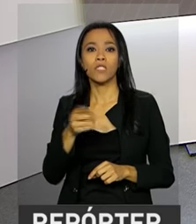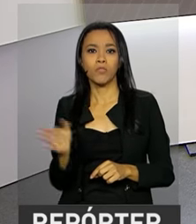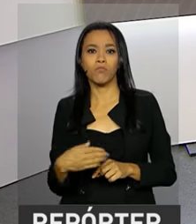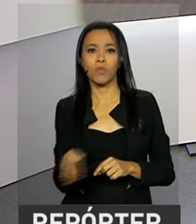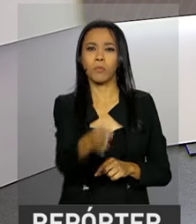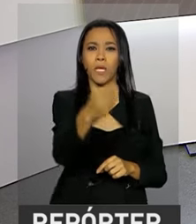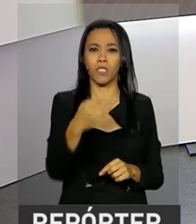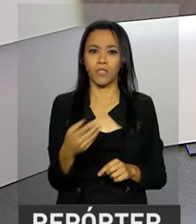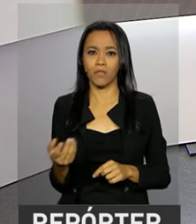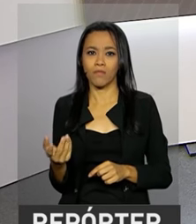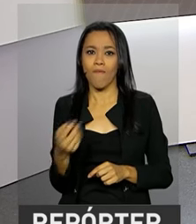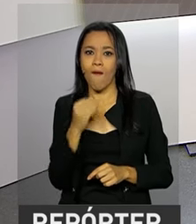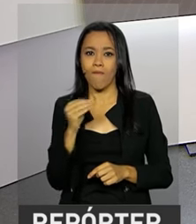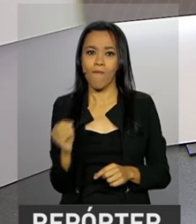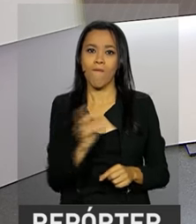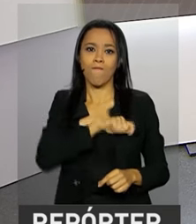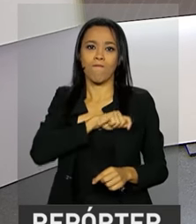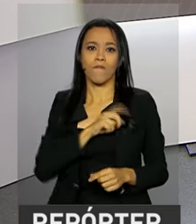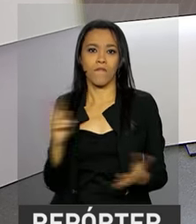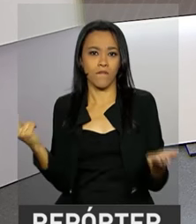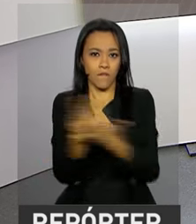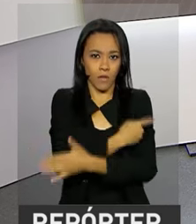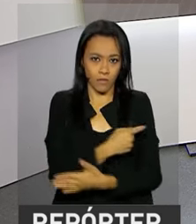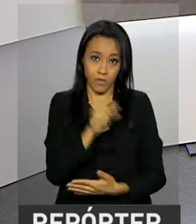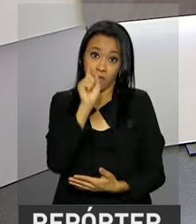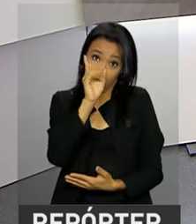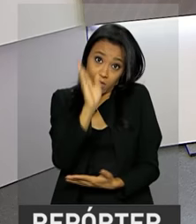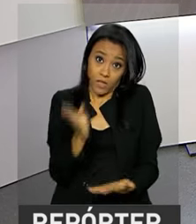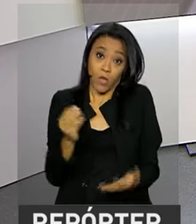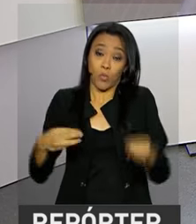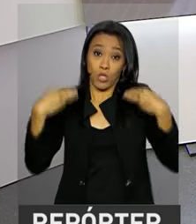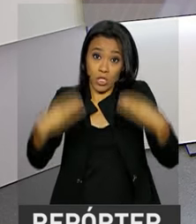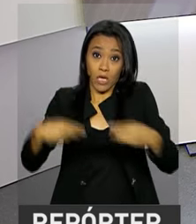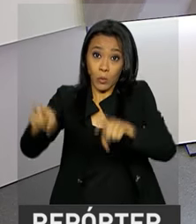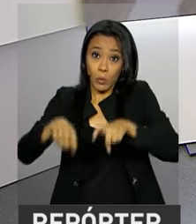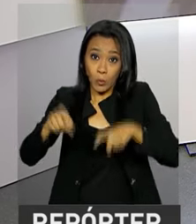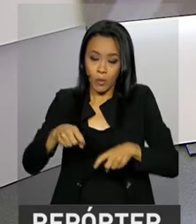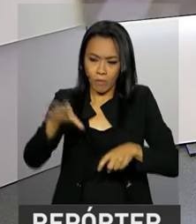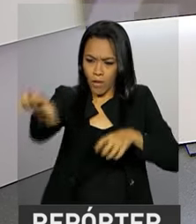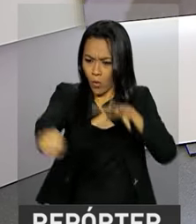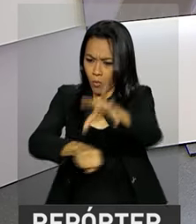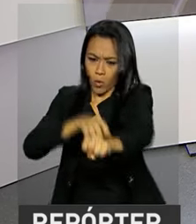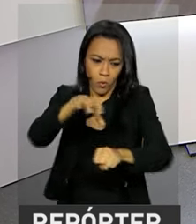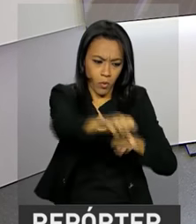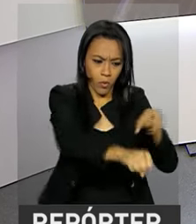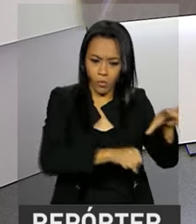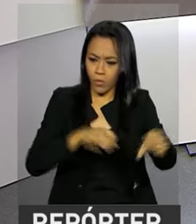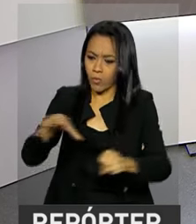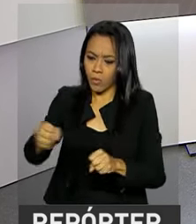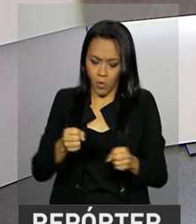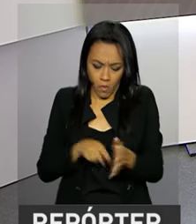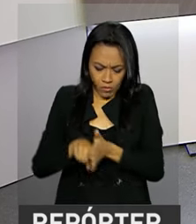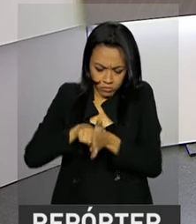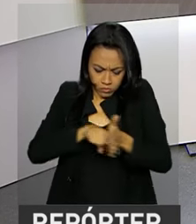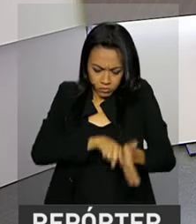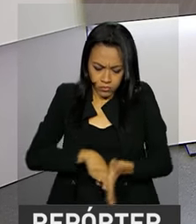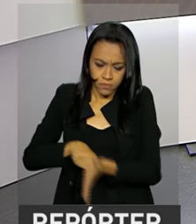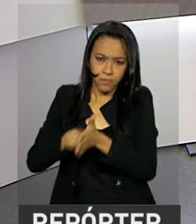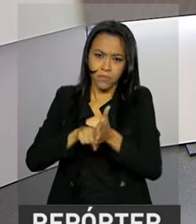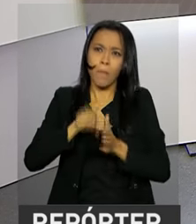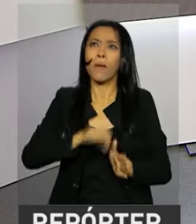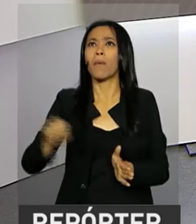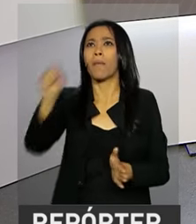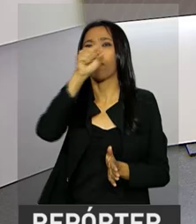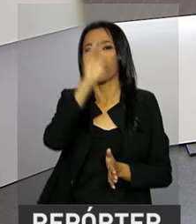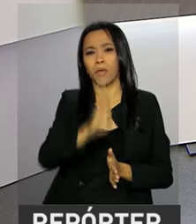O levantamento é do Ministério da Agricultura, Pecuária e Abastecimento, que considerou amostras coletadas em vários pontos do Brasil. Vamos então à